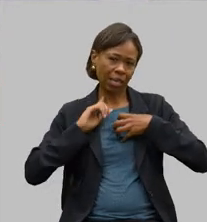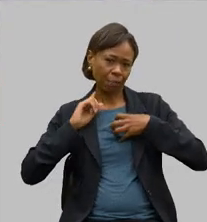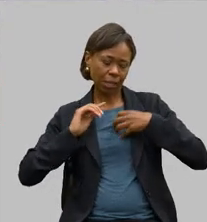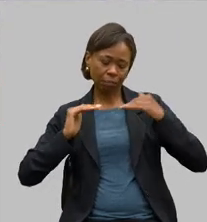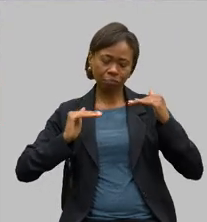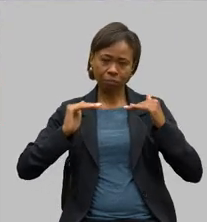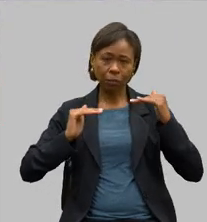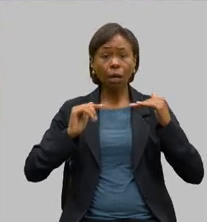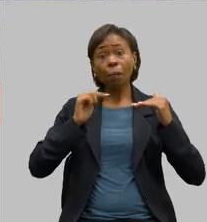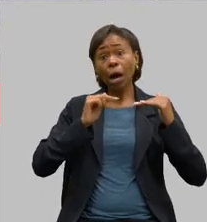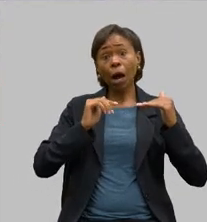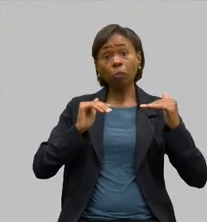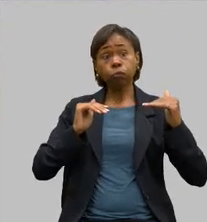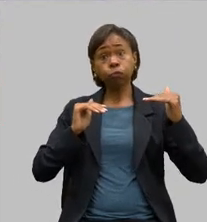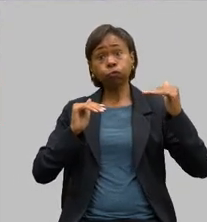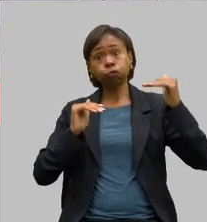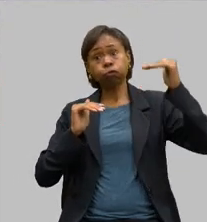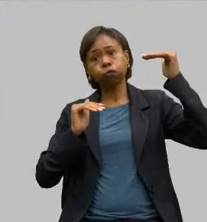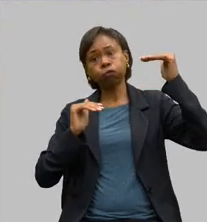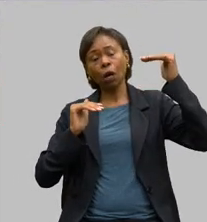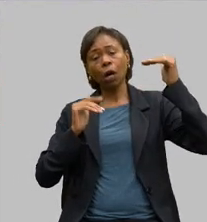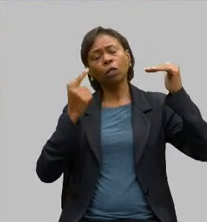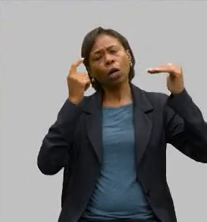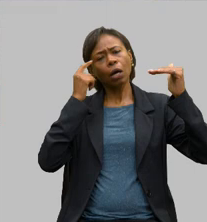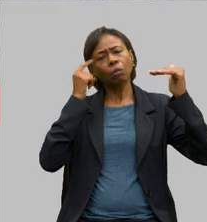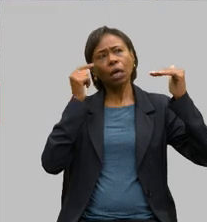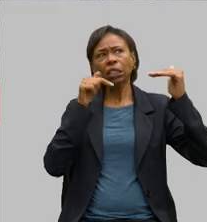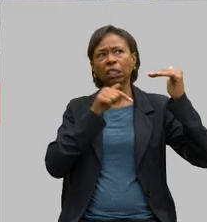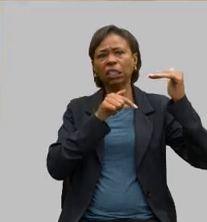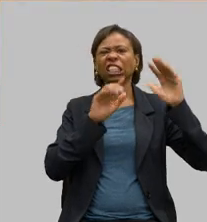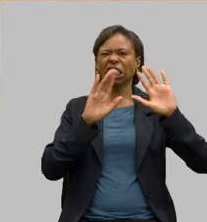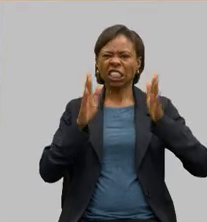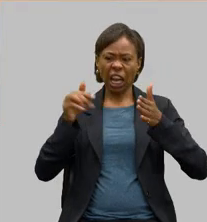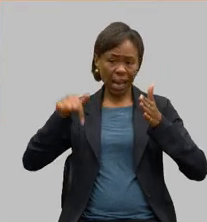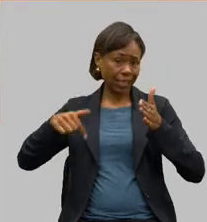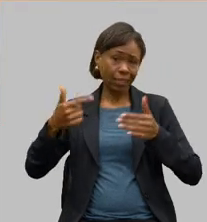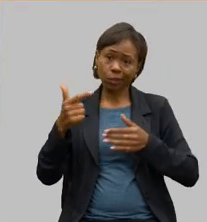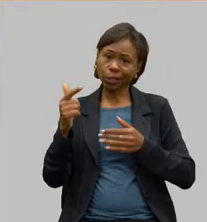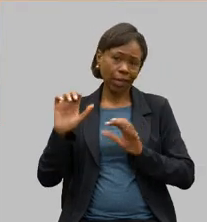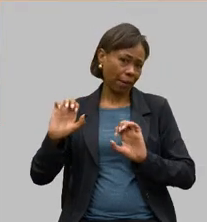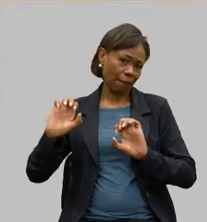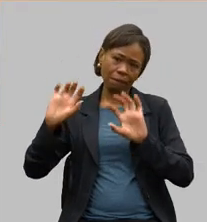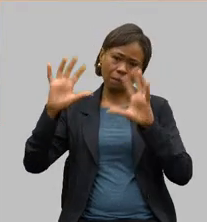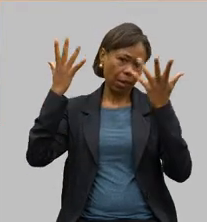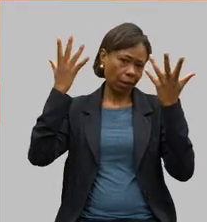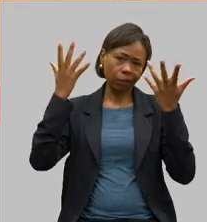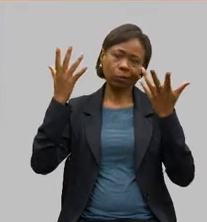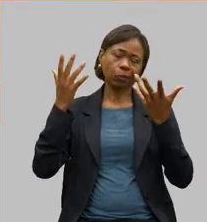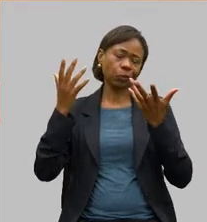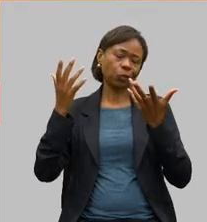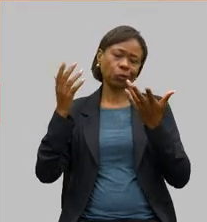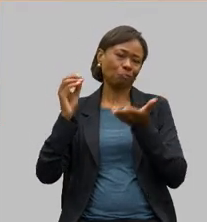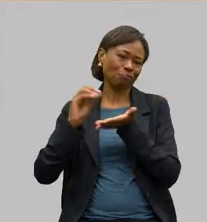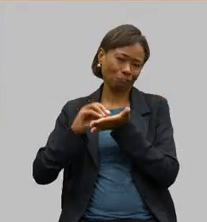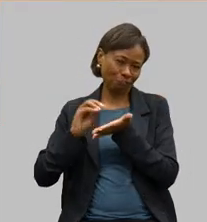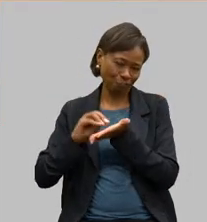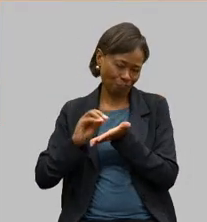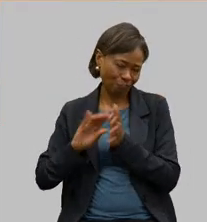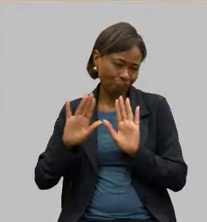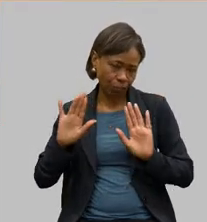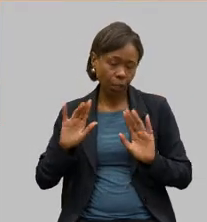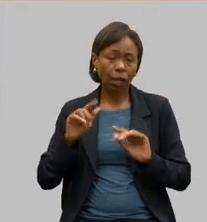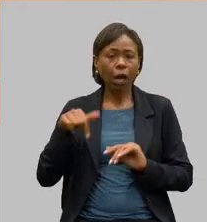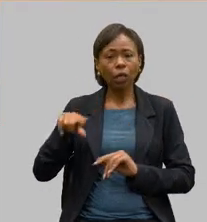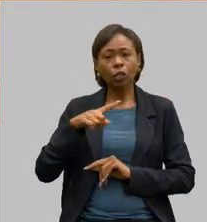acontecendo nós tínhamos passado nós não tínhamos muito eventos nós não tínhamos eventos corporativos e aí o que que a gente